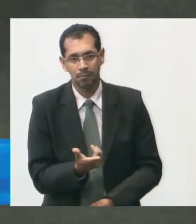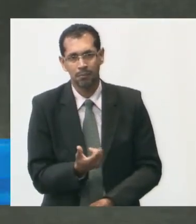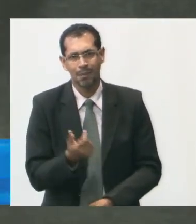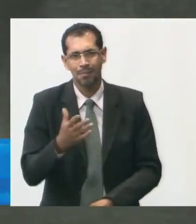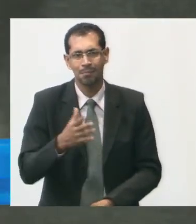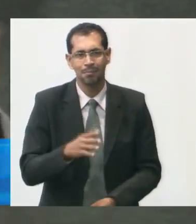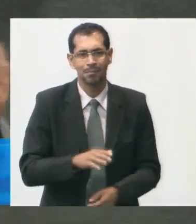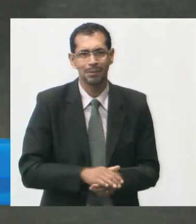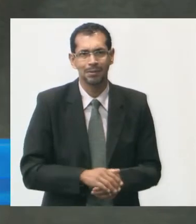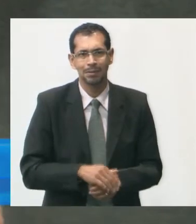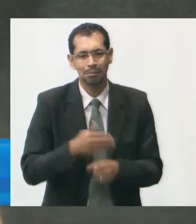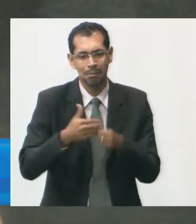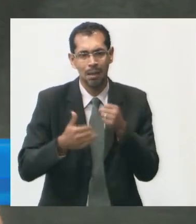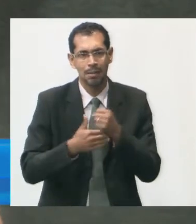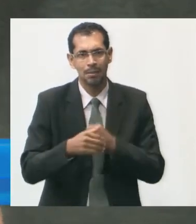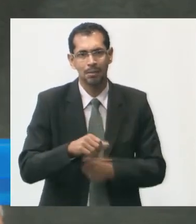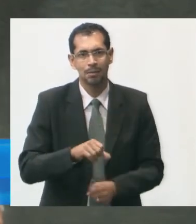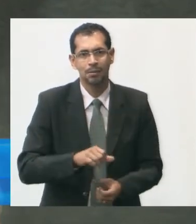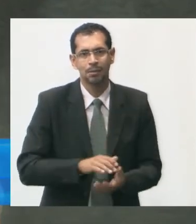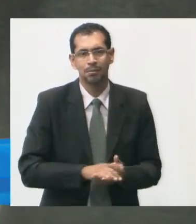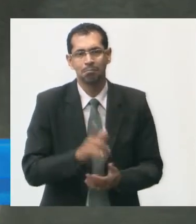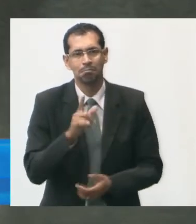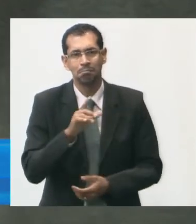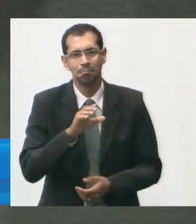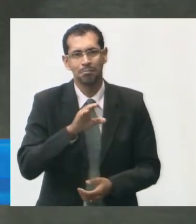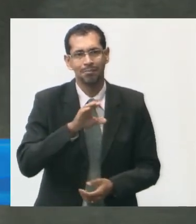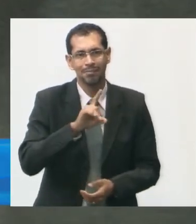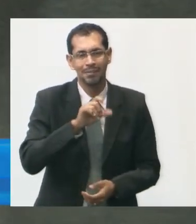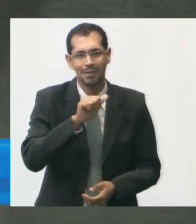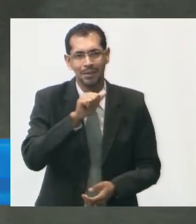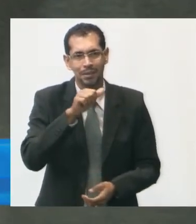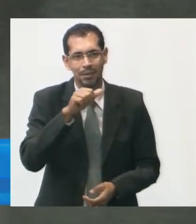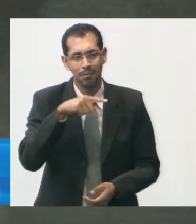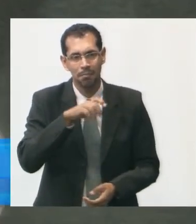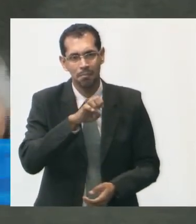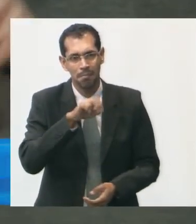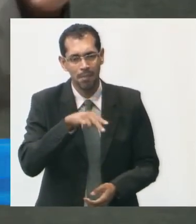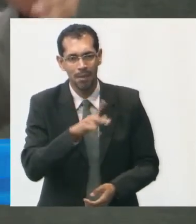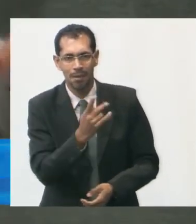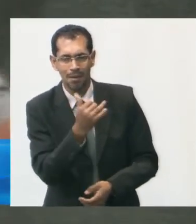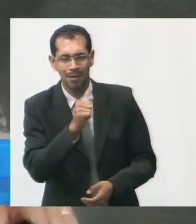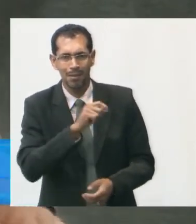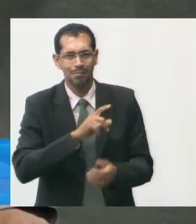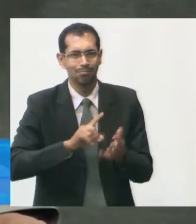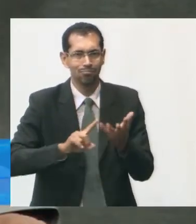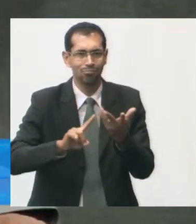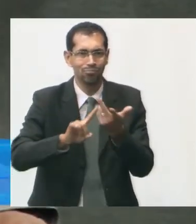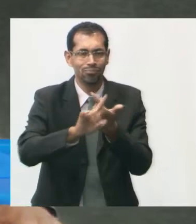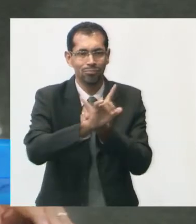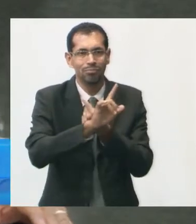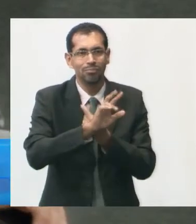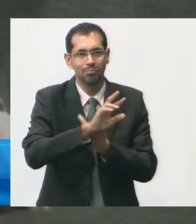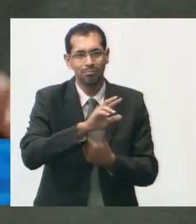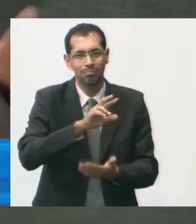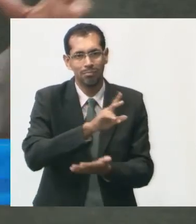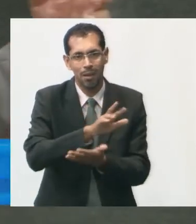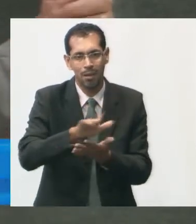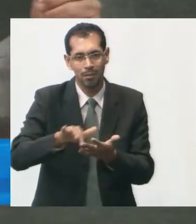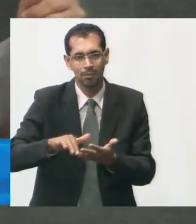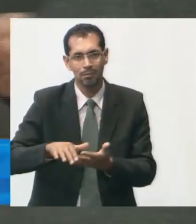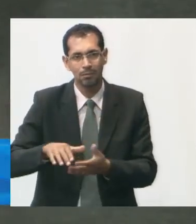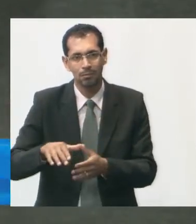Benedito, Alto Bairro da Penha, Alto do Bonfim, a outra região também aí da